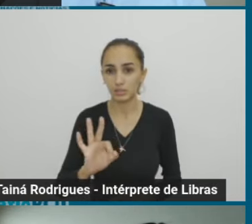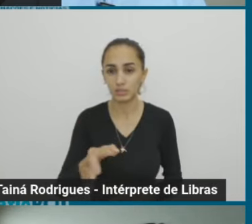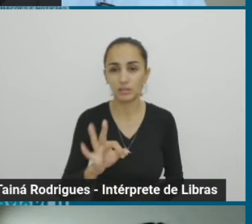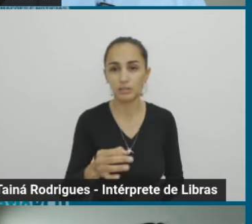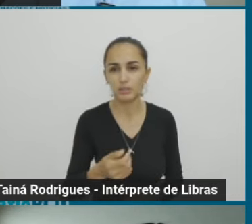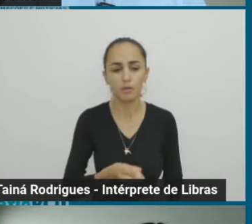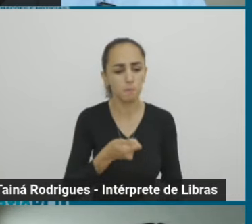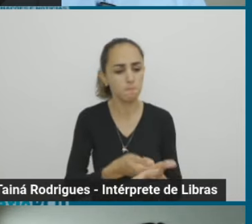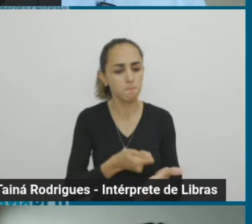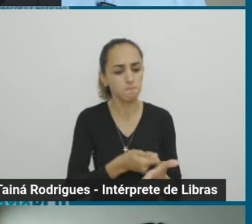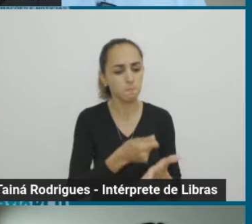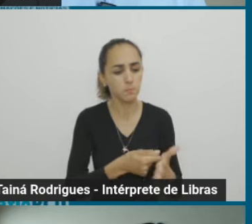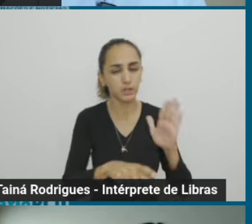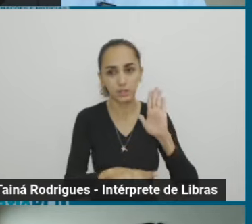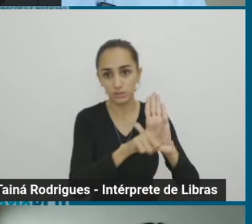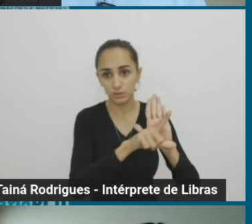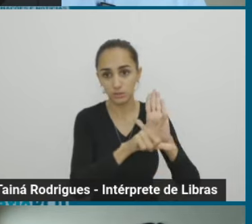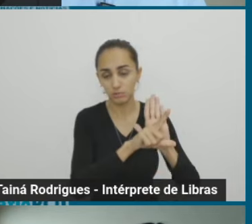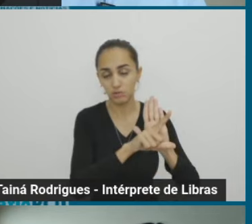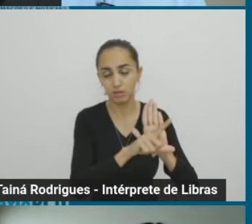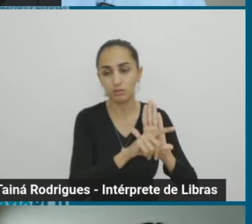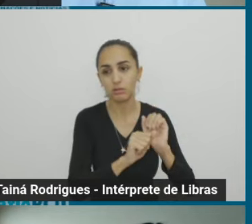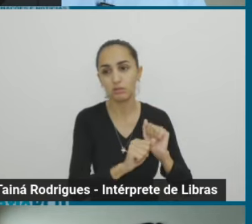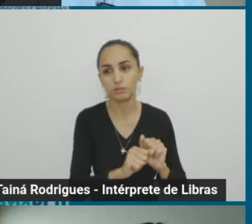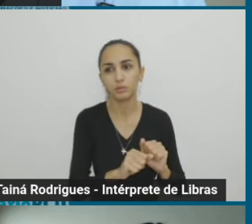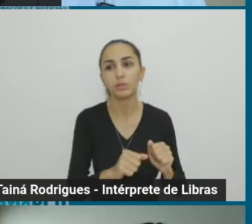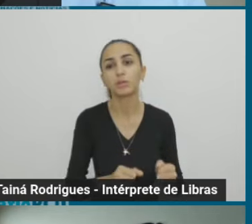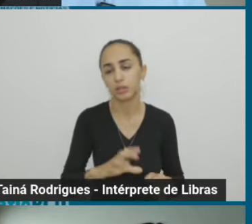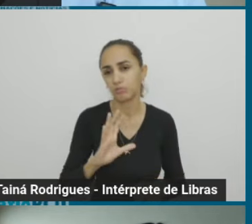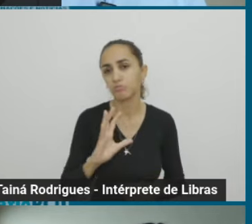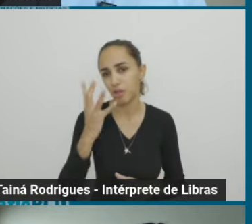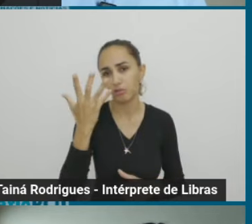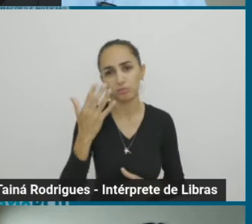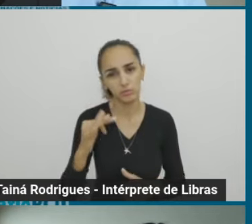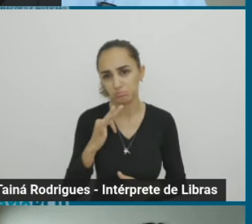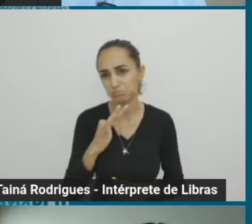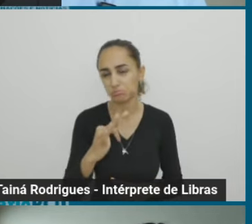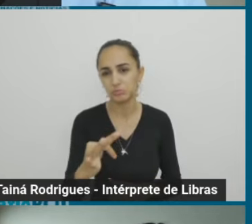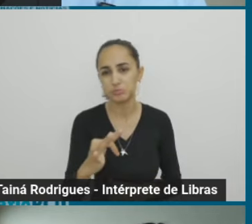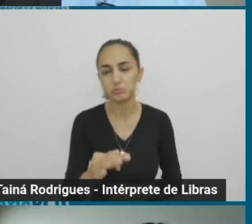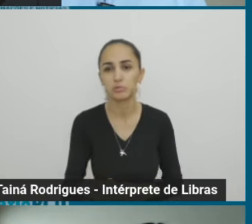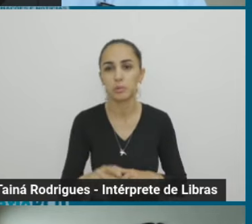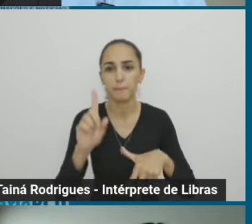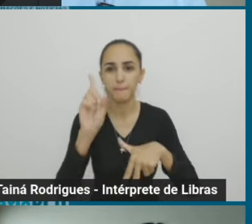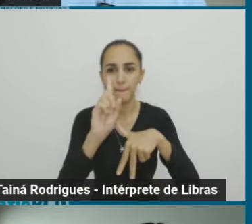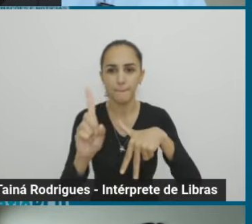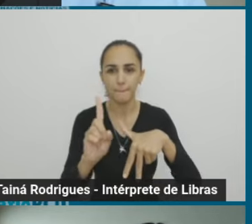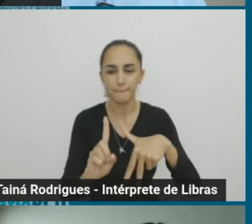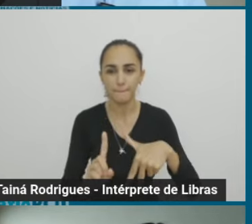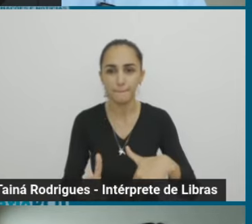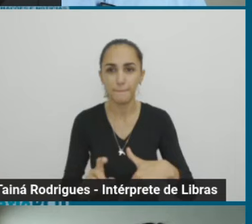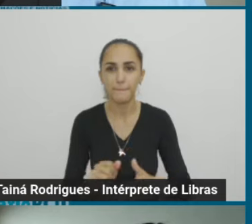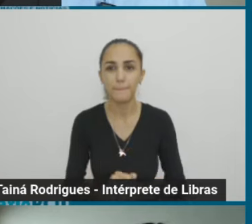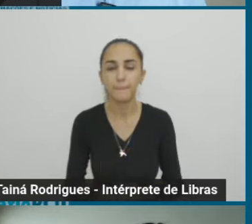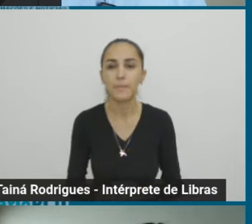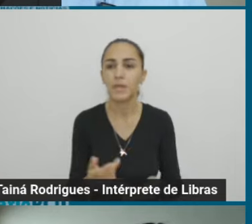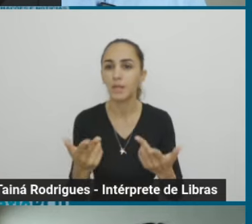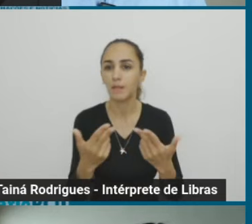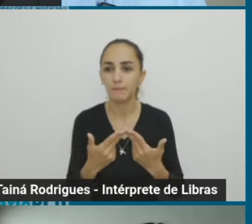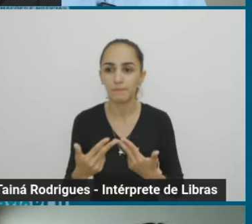obrigação legal, por enquanto, eu acho que isso mais cedo ou mais tarde acontecerá, as pessoas com deficiência, tal como toda